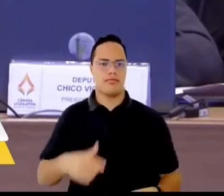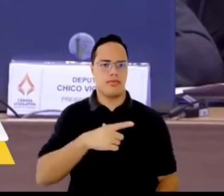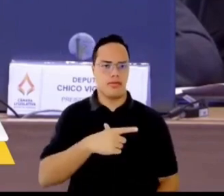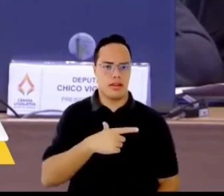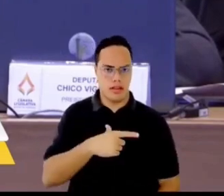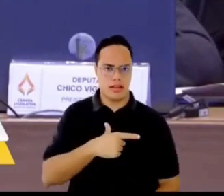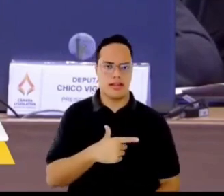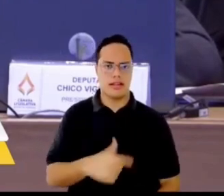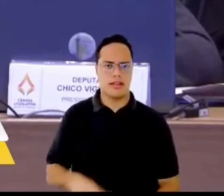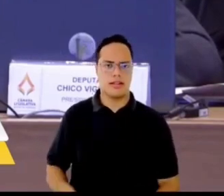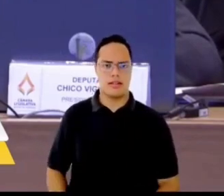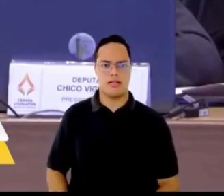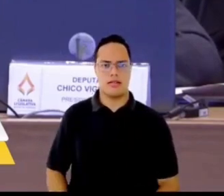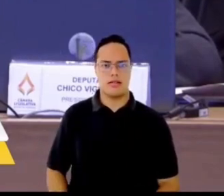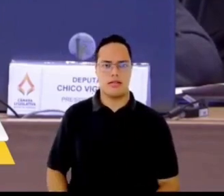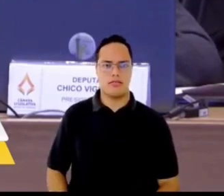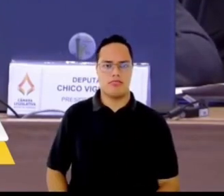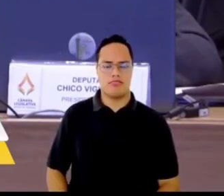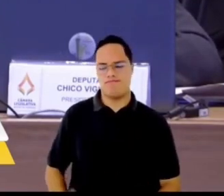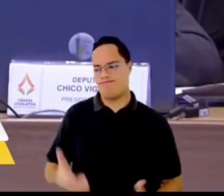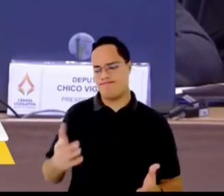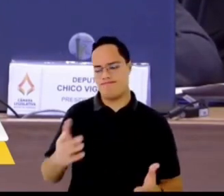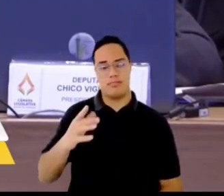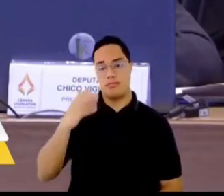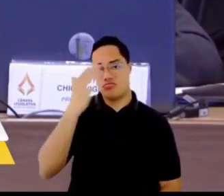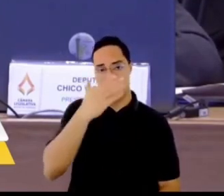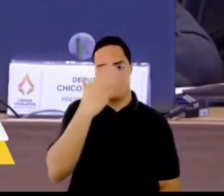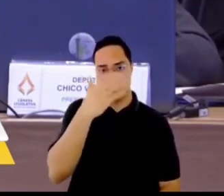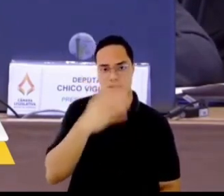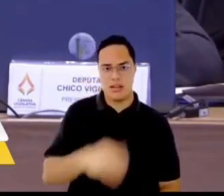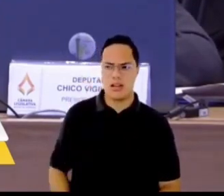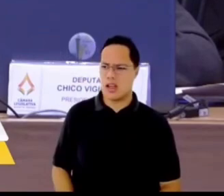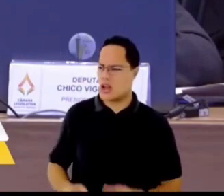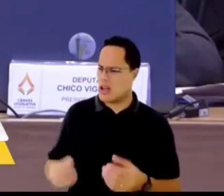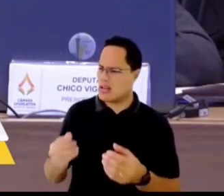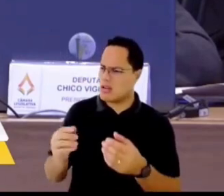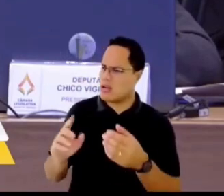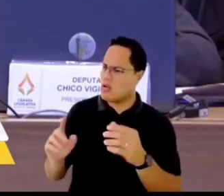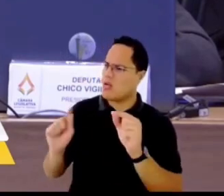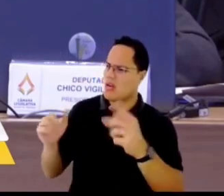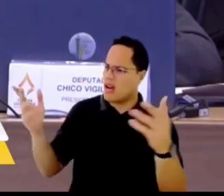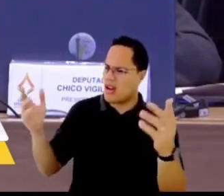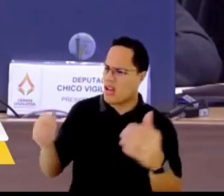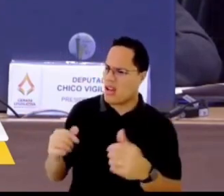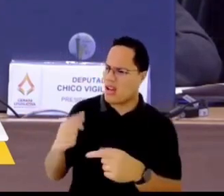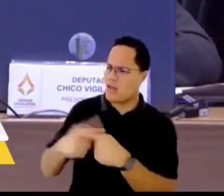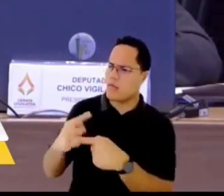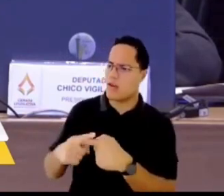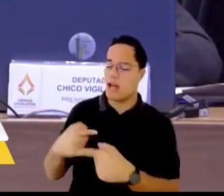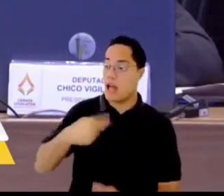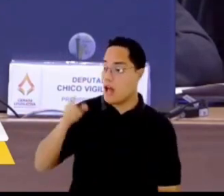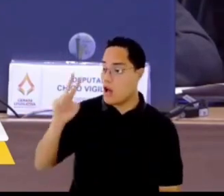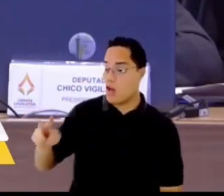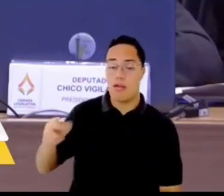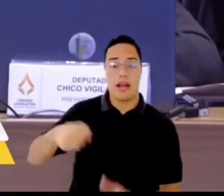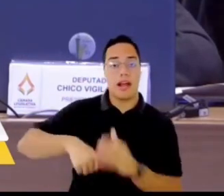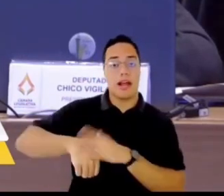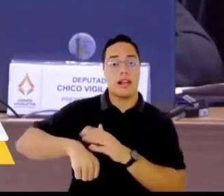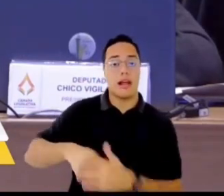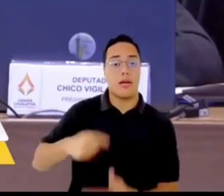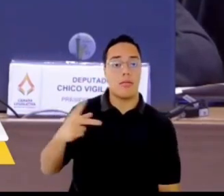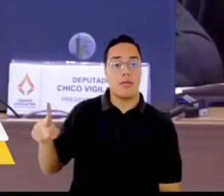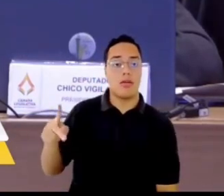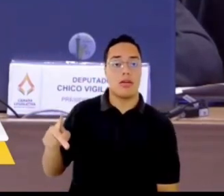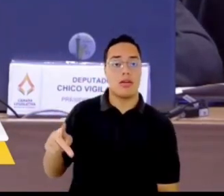dinamite? Não, senhor. Eu perguntei o que é que estava acontecendo, aí eu vi na mão dele